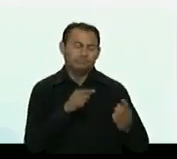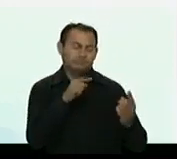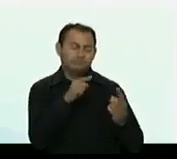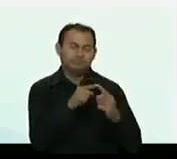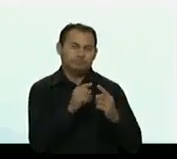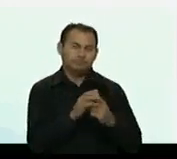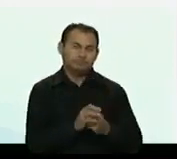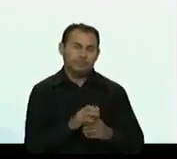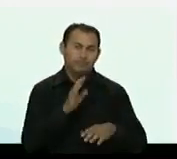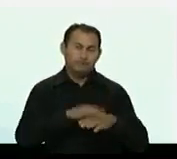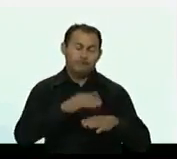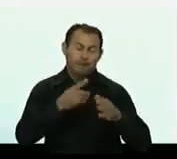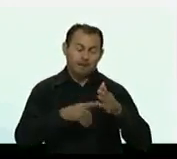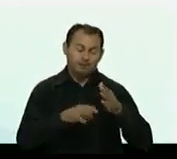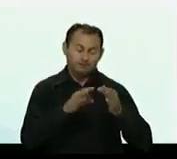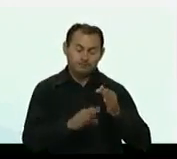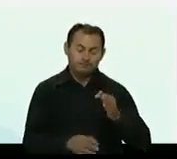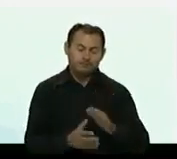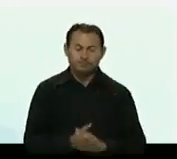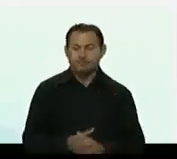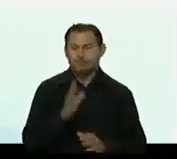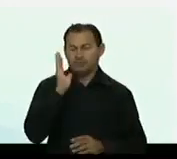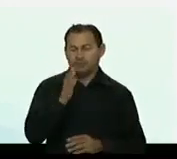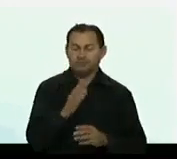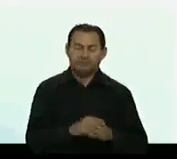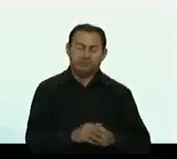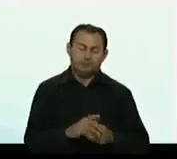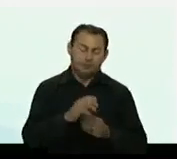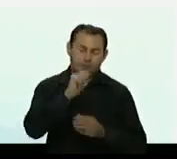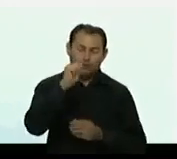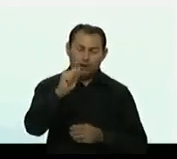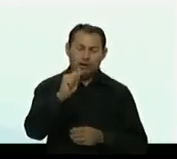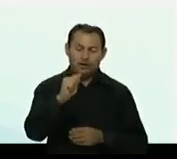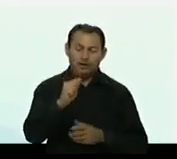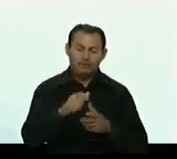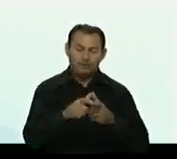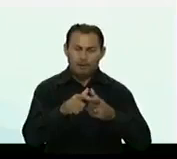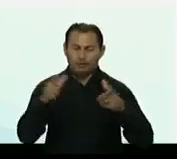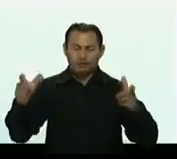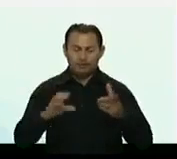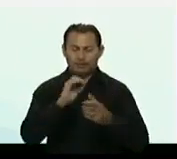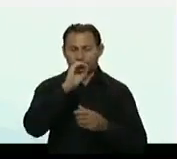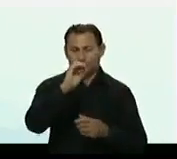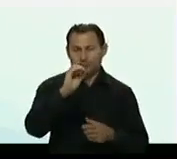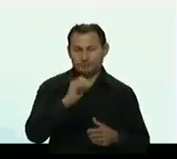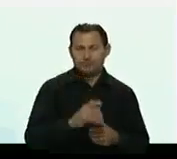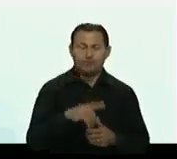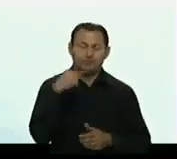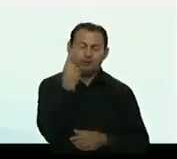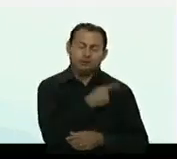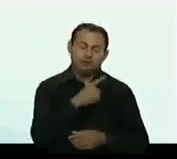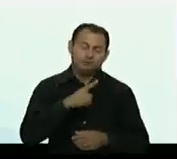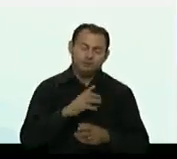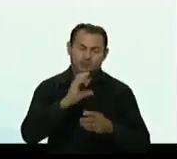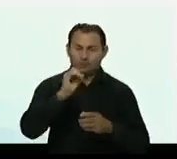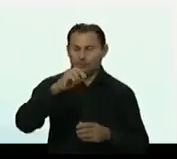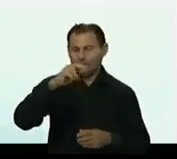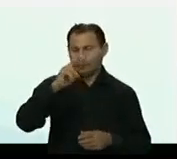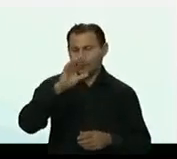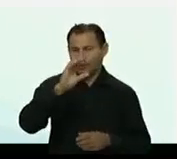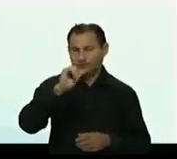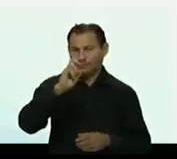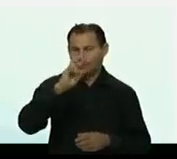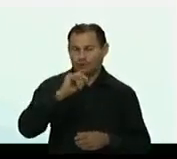de máximo. Já quando o a ele é maior que zero, nós temos a concavidade